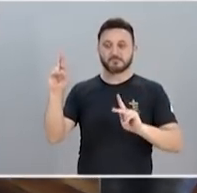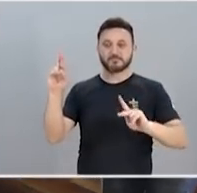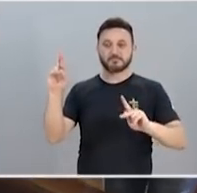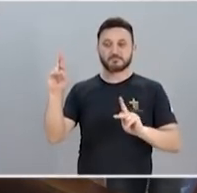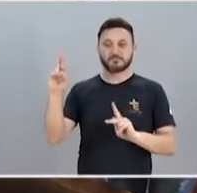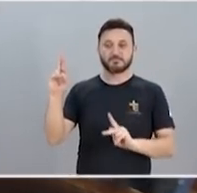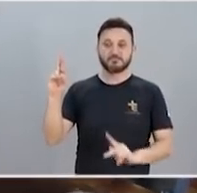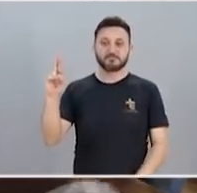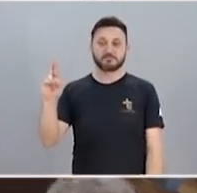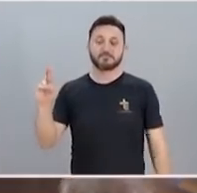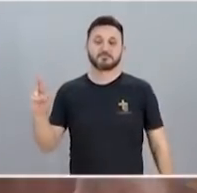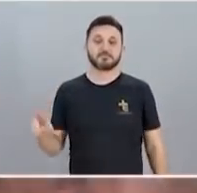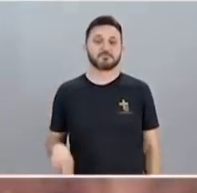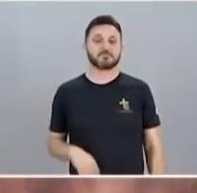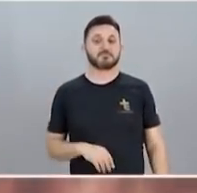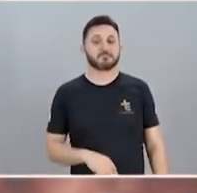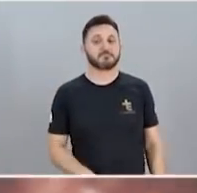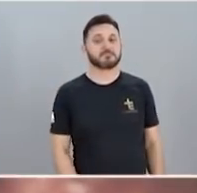paz.